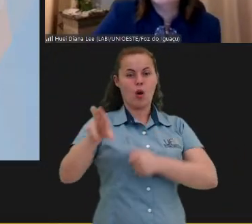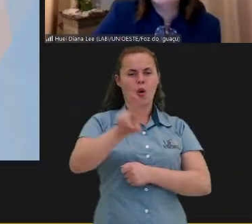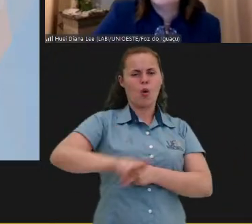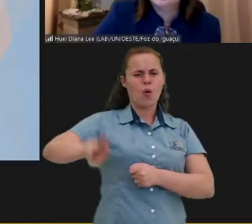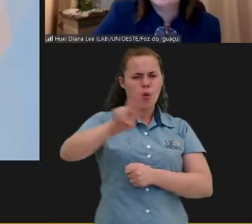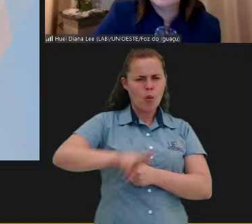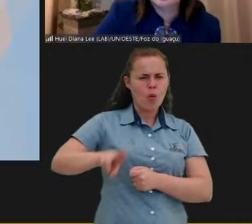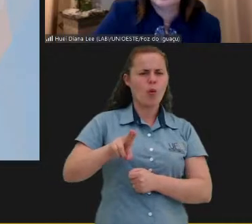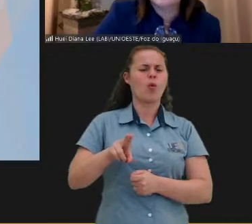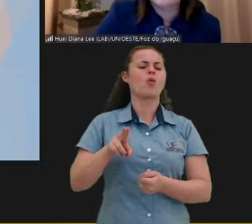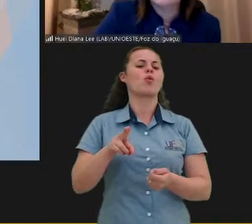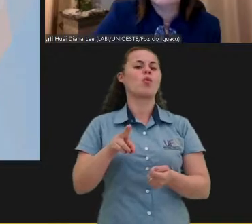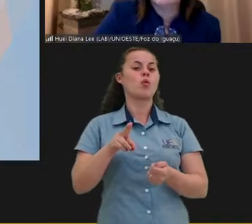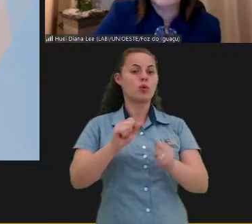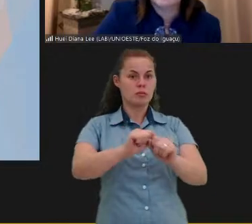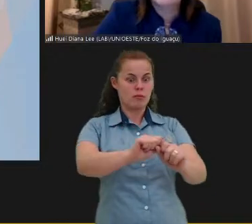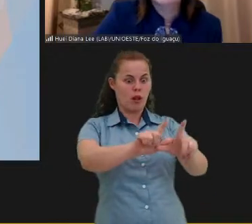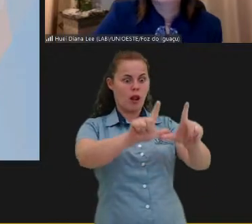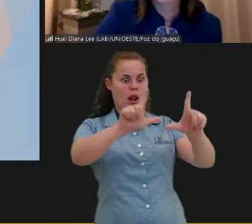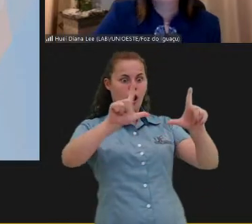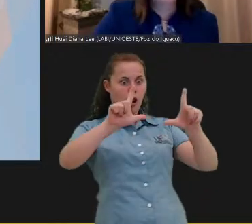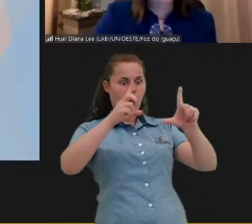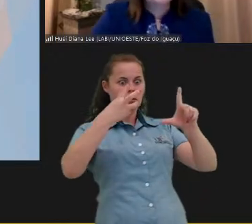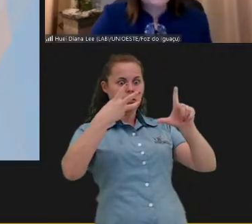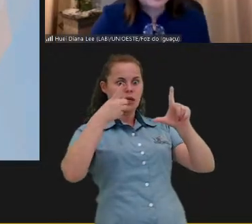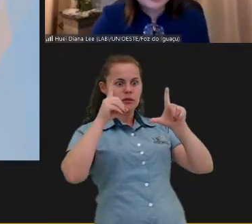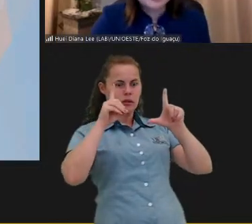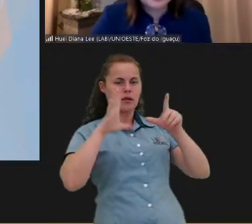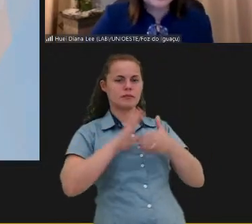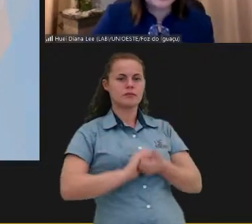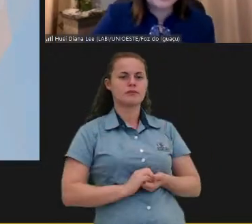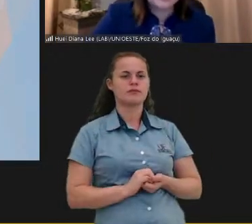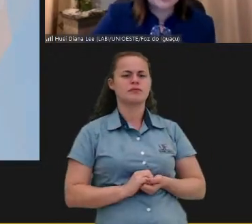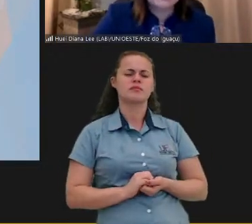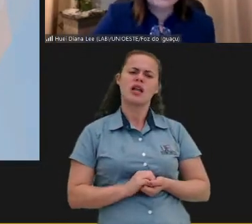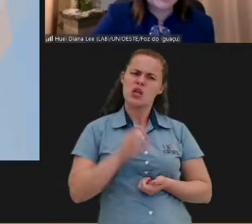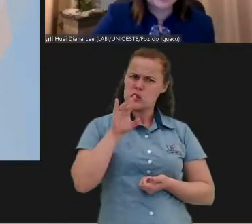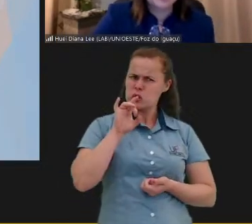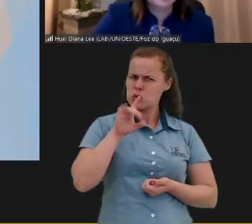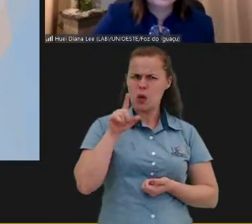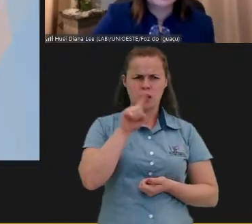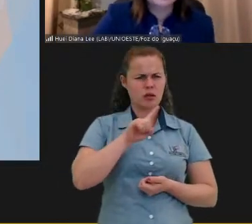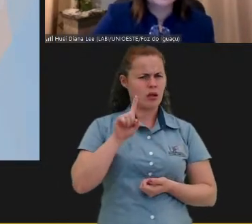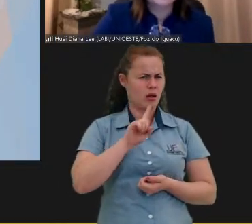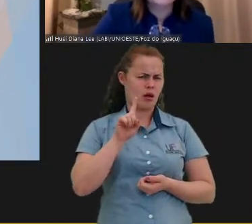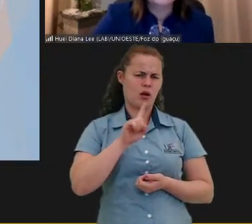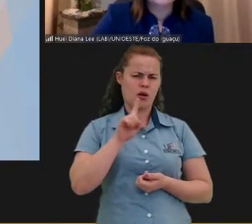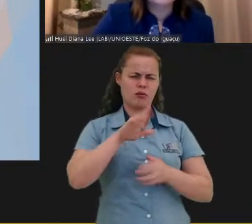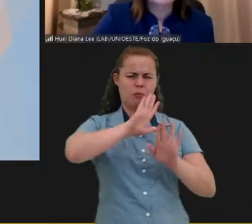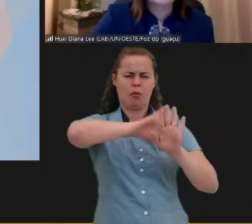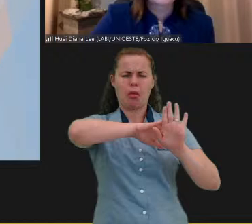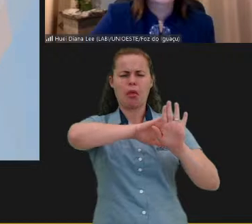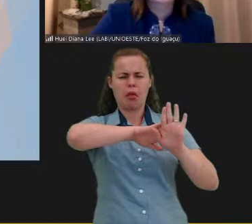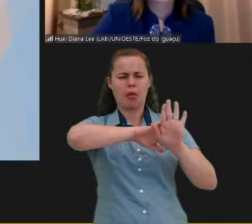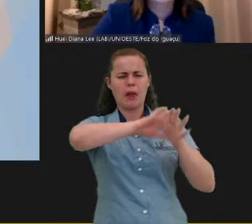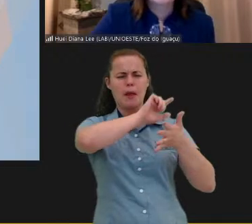pelo uso da realidade aumentada. Mas eu digo para vocês que não é só isso, não. Tem muito por trás disso.